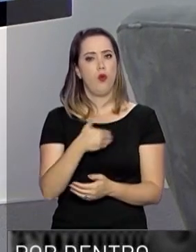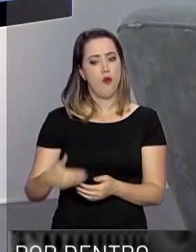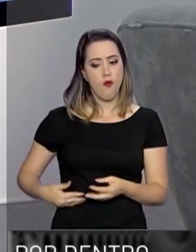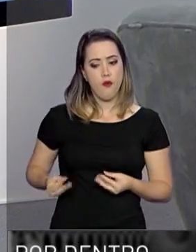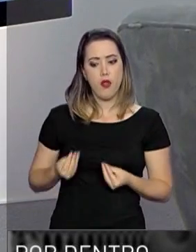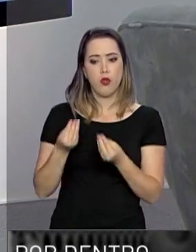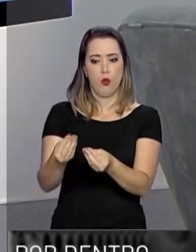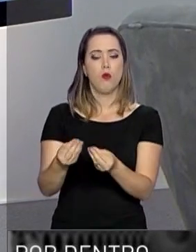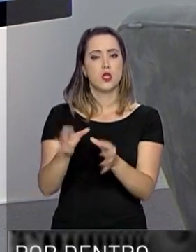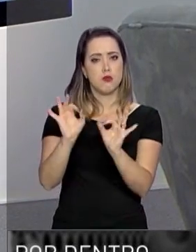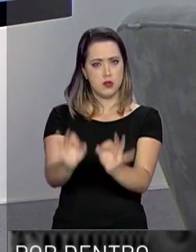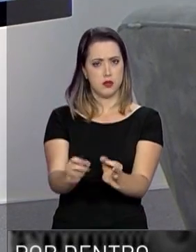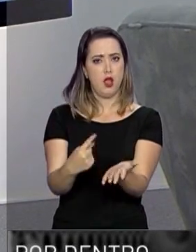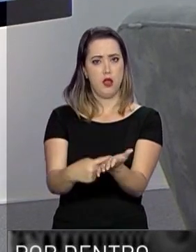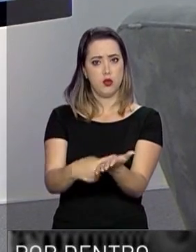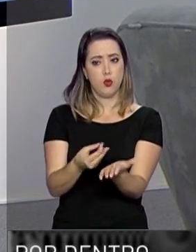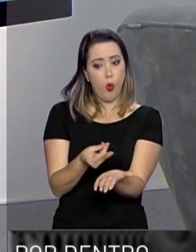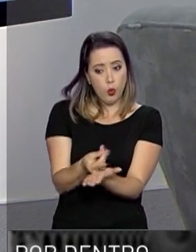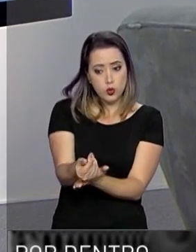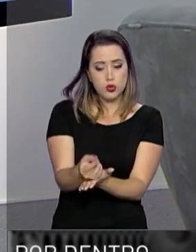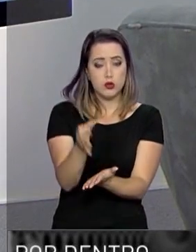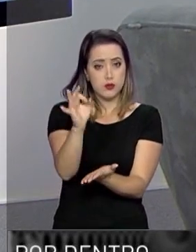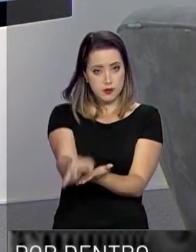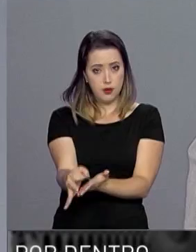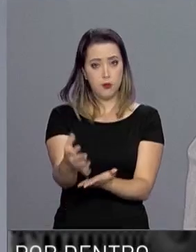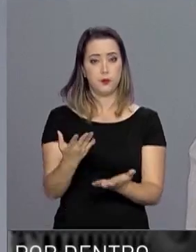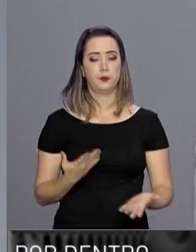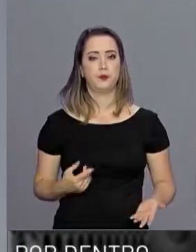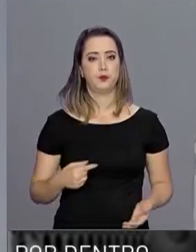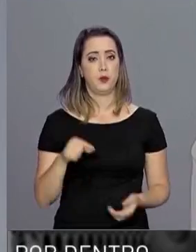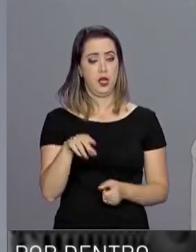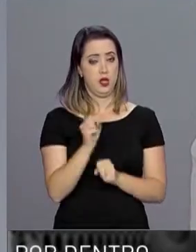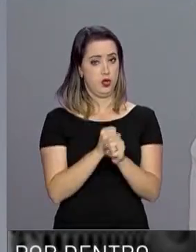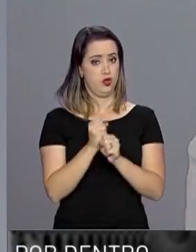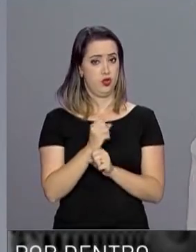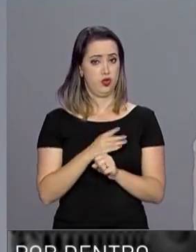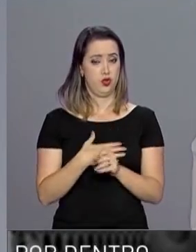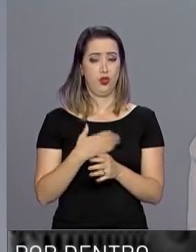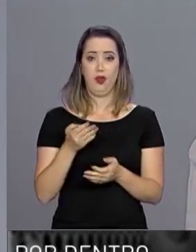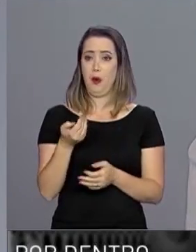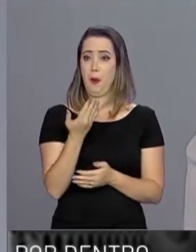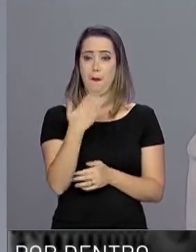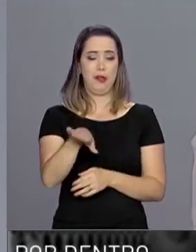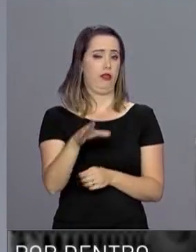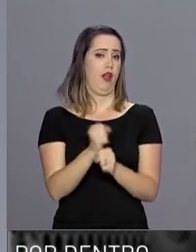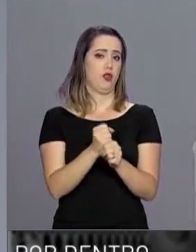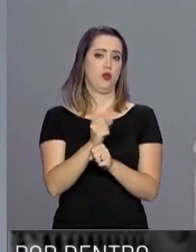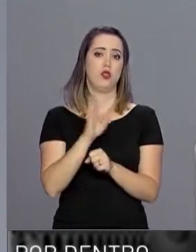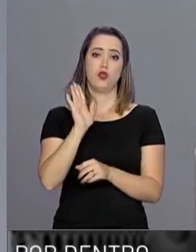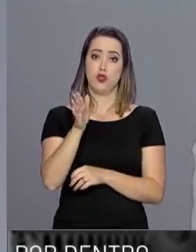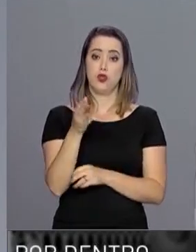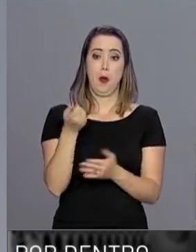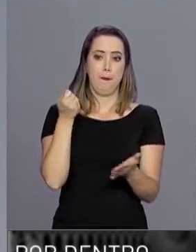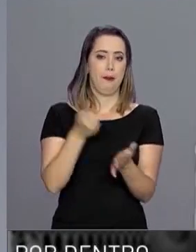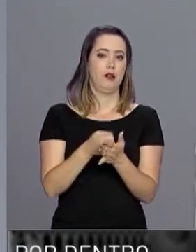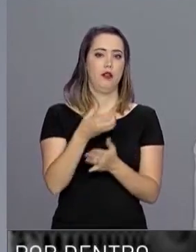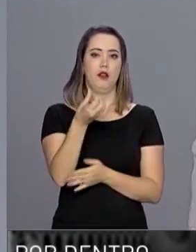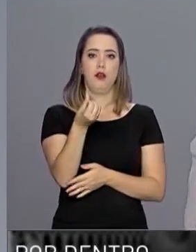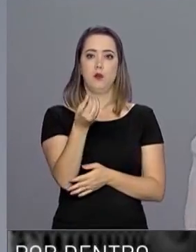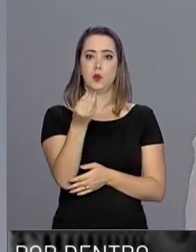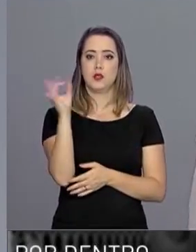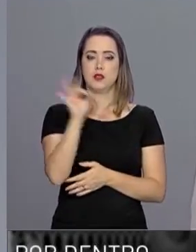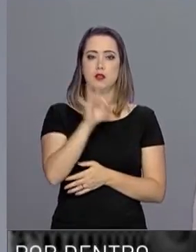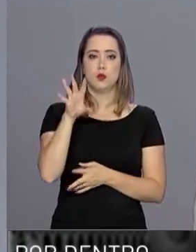o cumprimento. Então, nós, por exemplo, esse ano, nós não chegamos nem na metade do ano, mas nós já repassamos 60% de todo